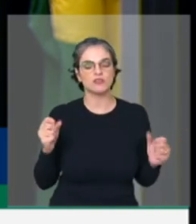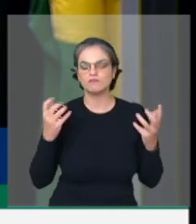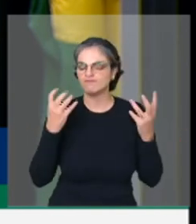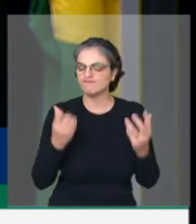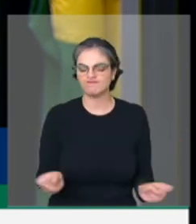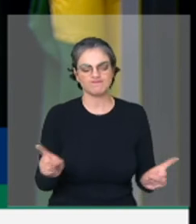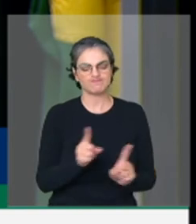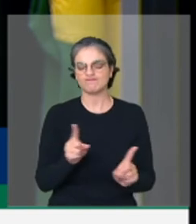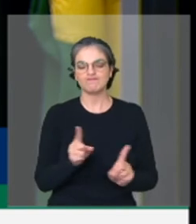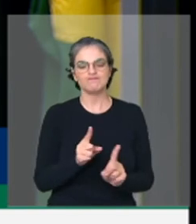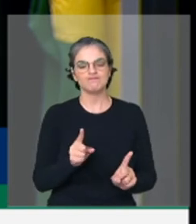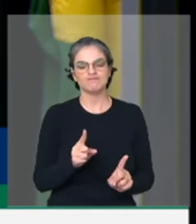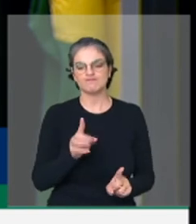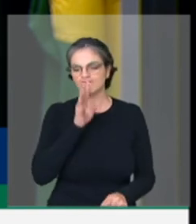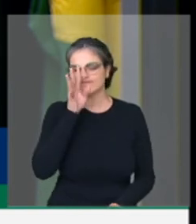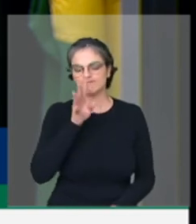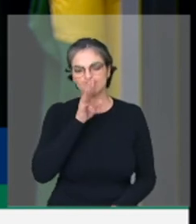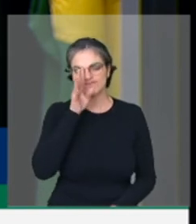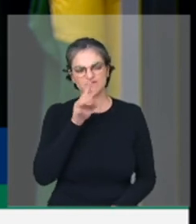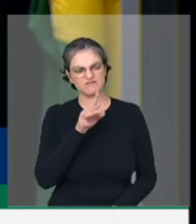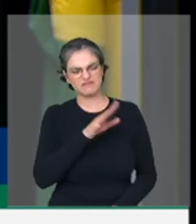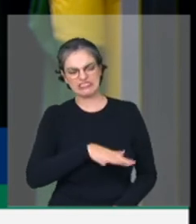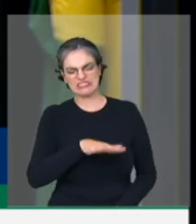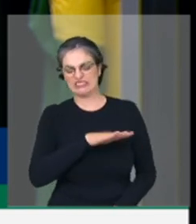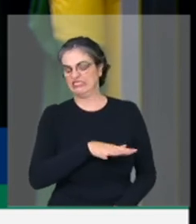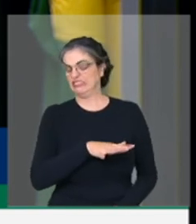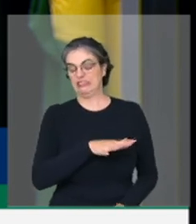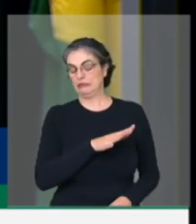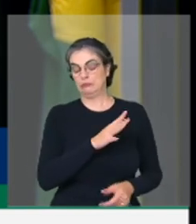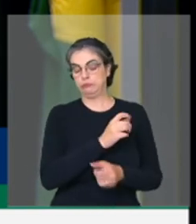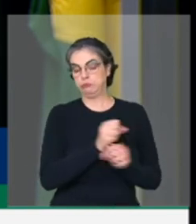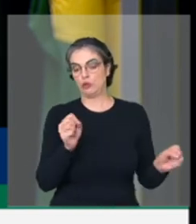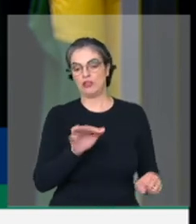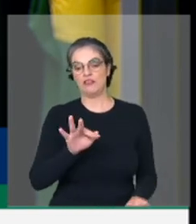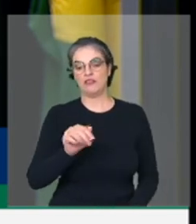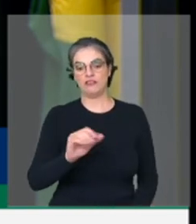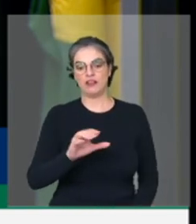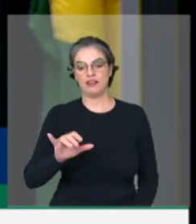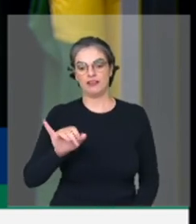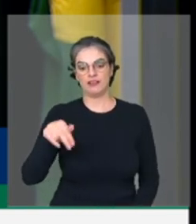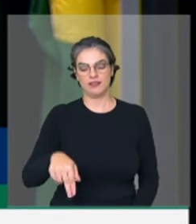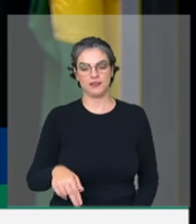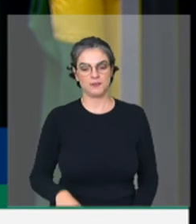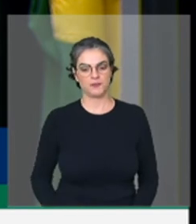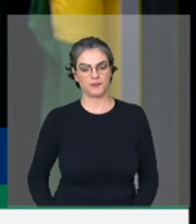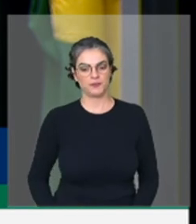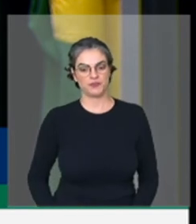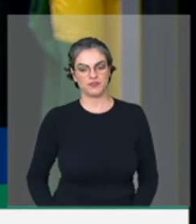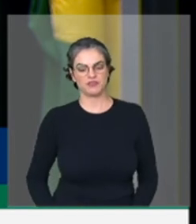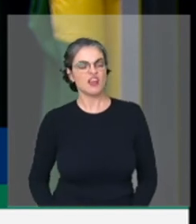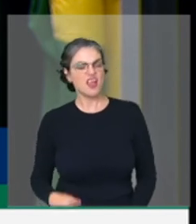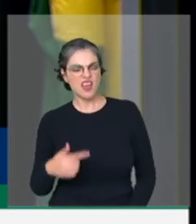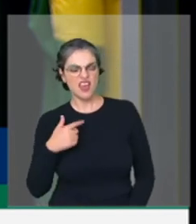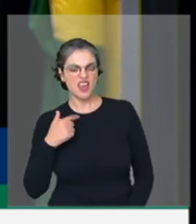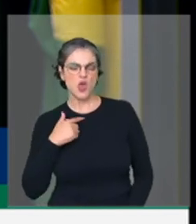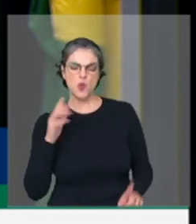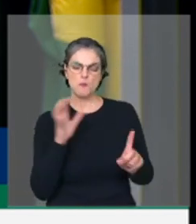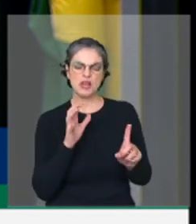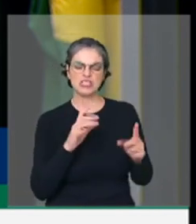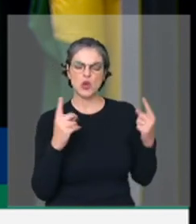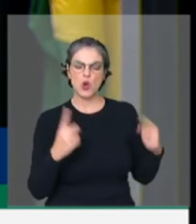inaceitáveis, intolerável, Fachin. Não é nenhum tipo de pressão sobre o judiciário, não, porque